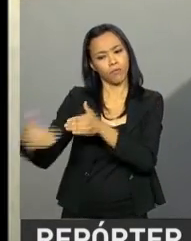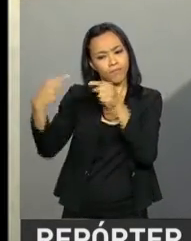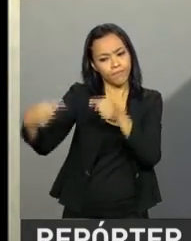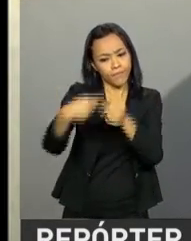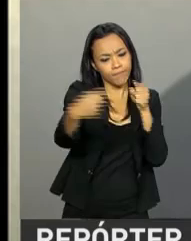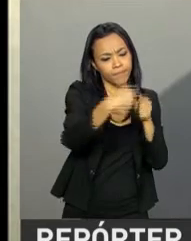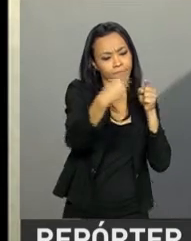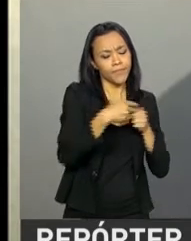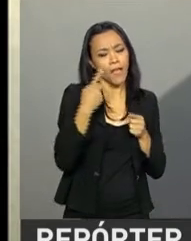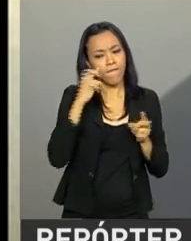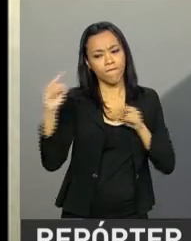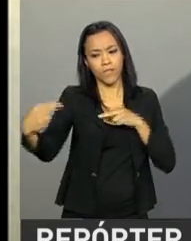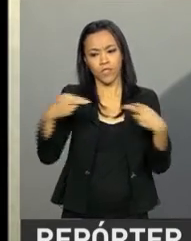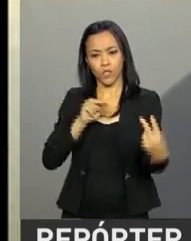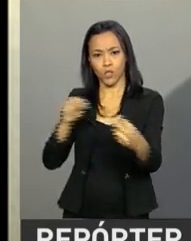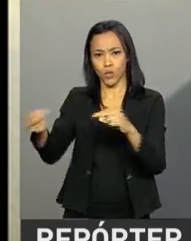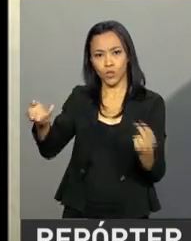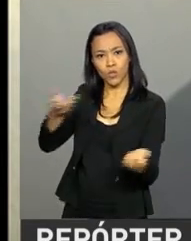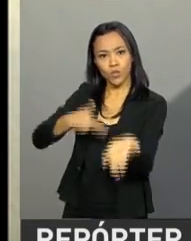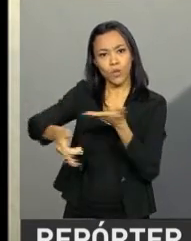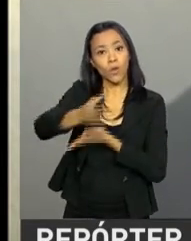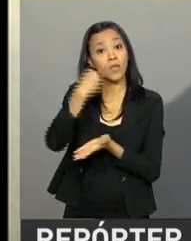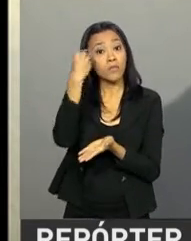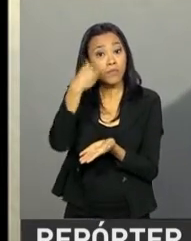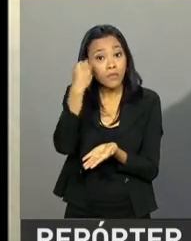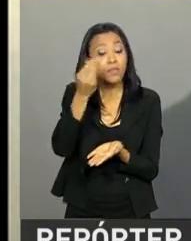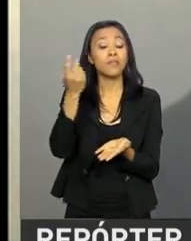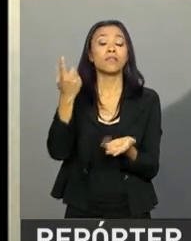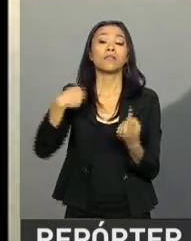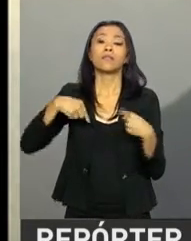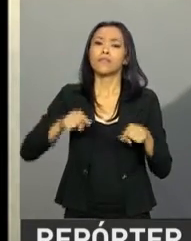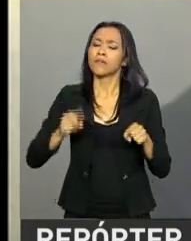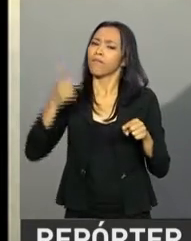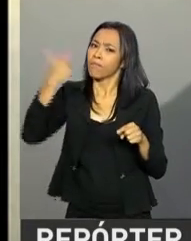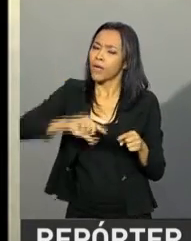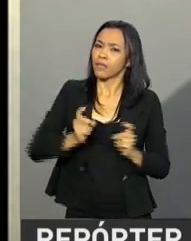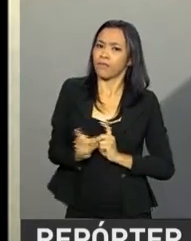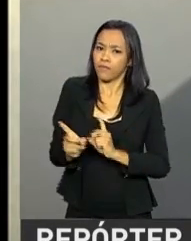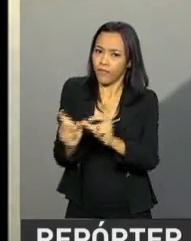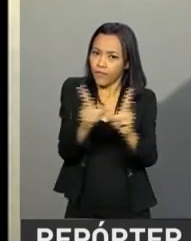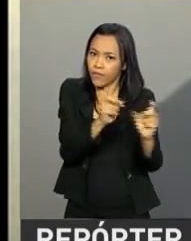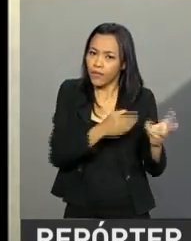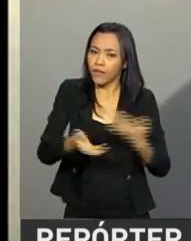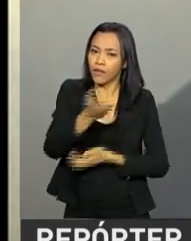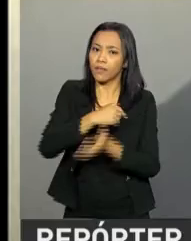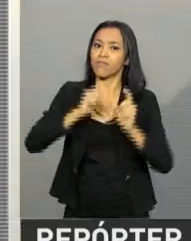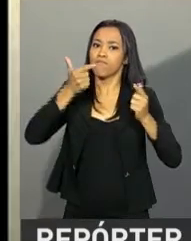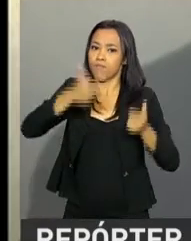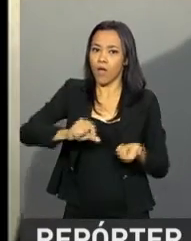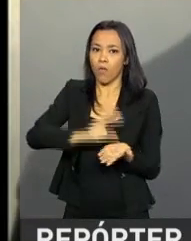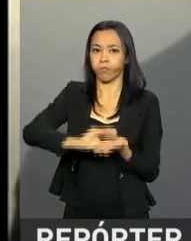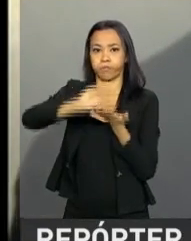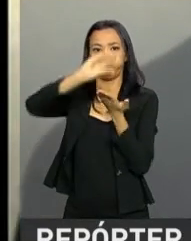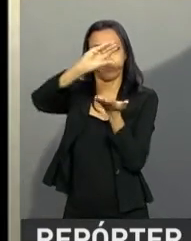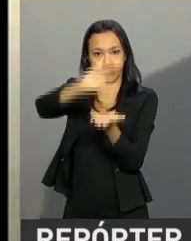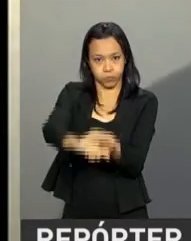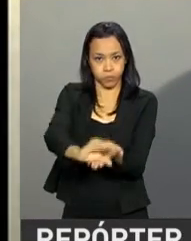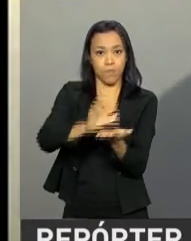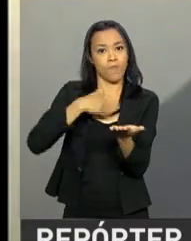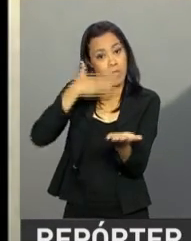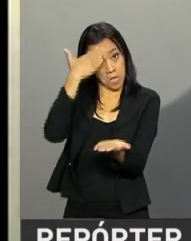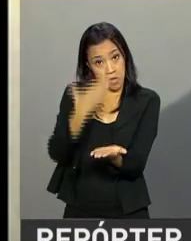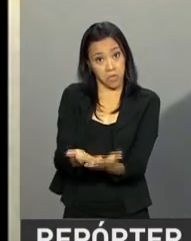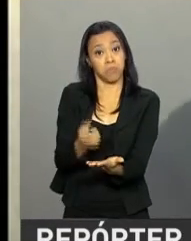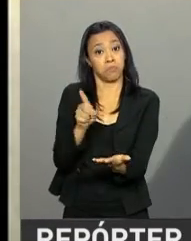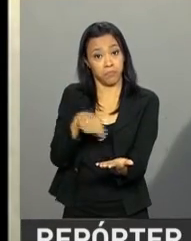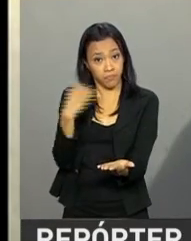mais troca de visões e de experiências. Passa por mais comércio e por mais investimentos. Creio